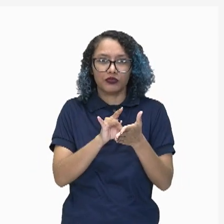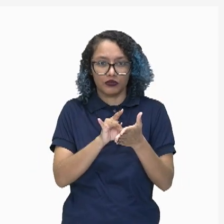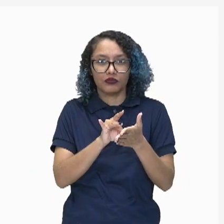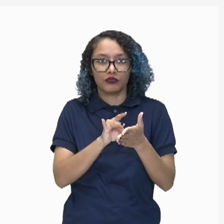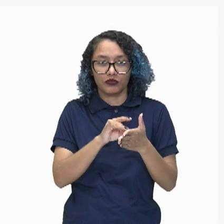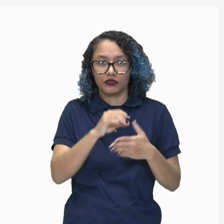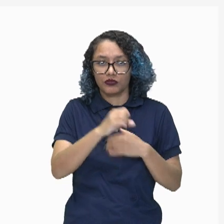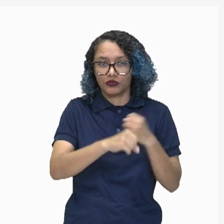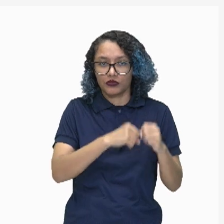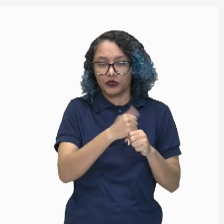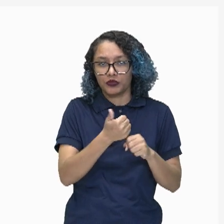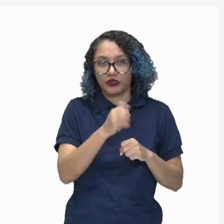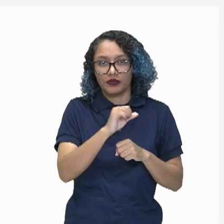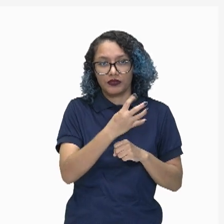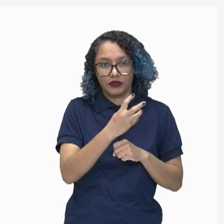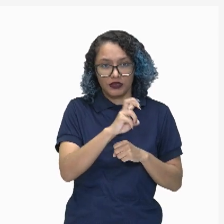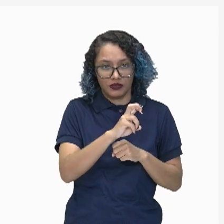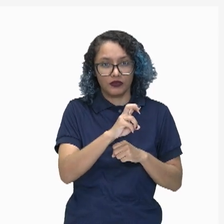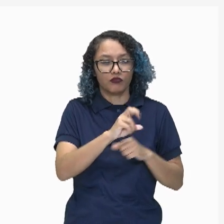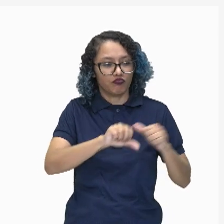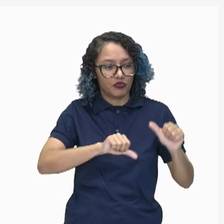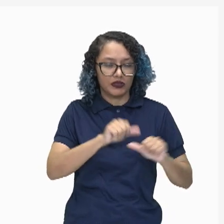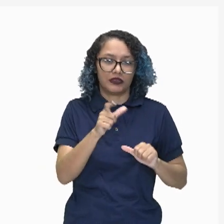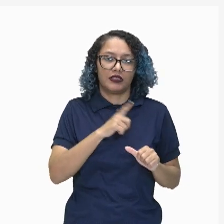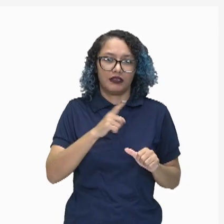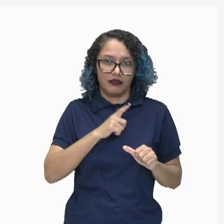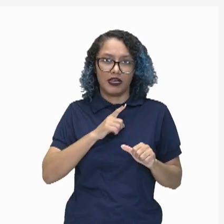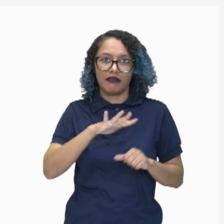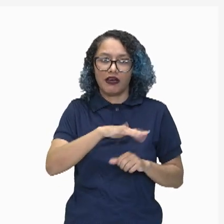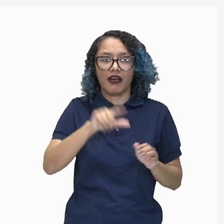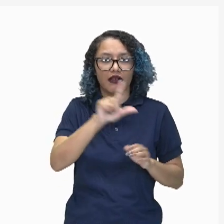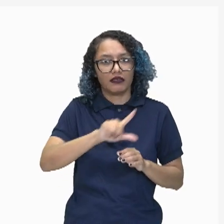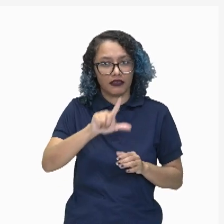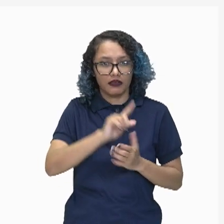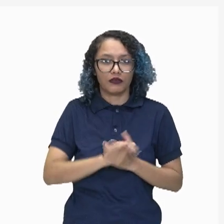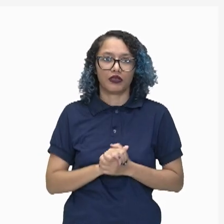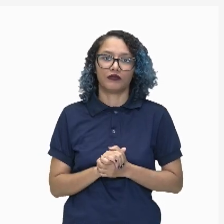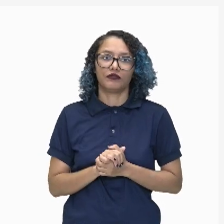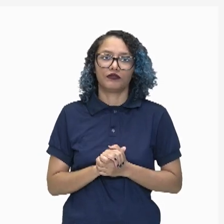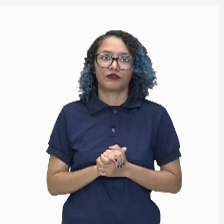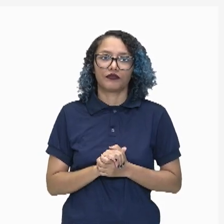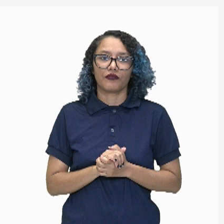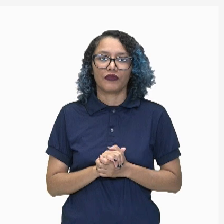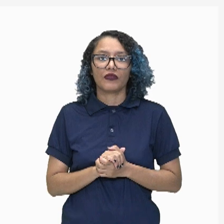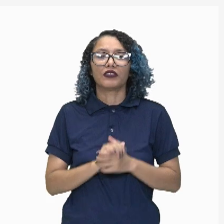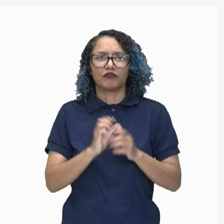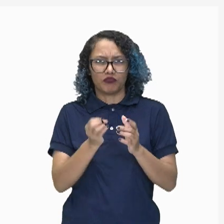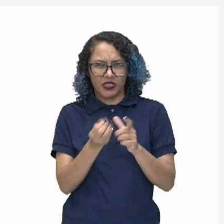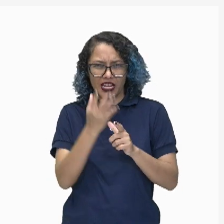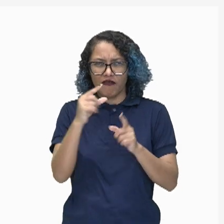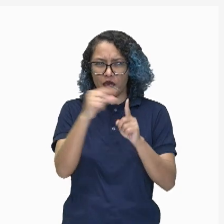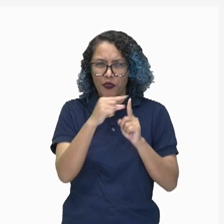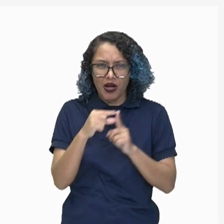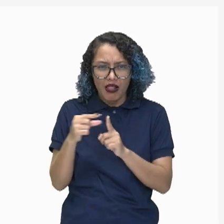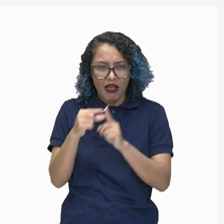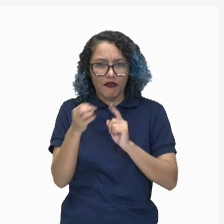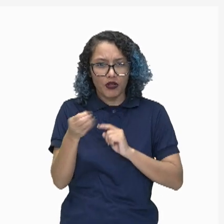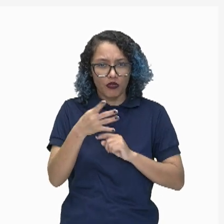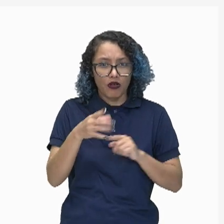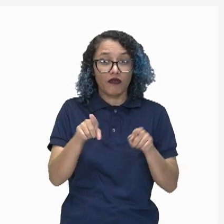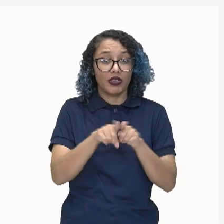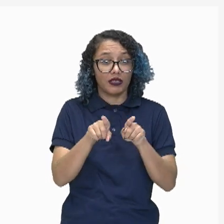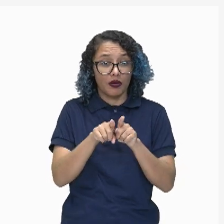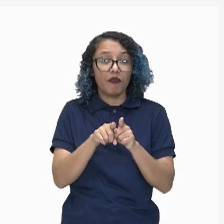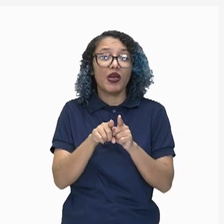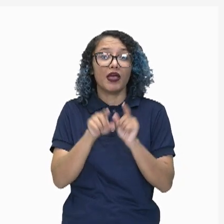renovação ainda maior na linguagem literária. Então eles experimentavam com a forma, criavam neologismos e exploravam a sonoridade